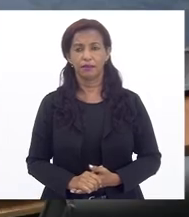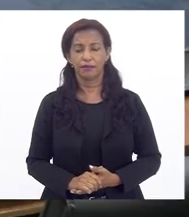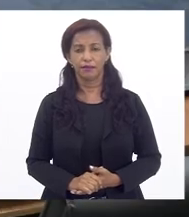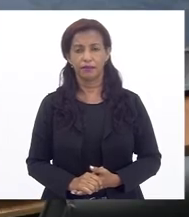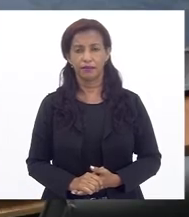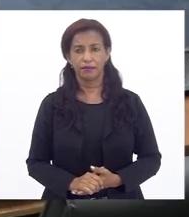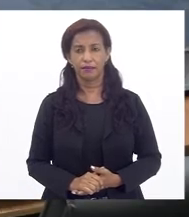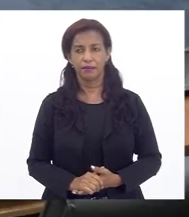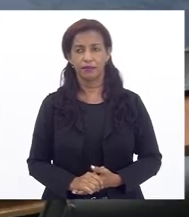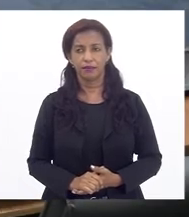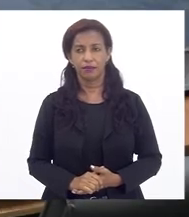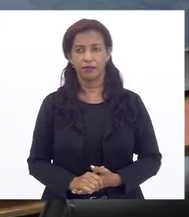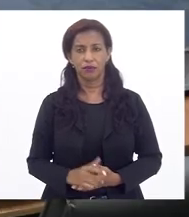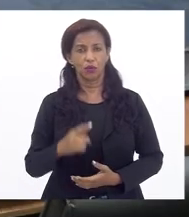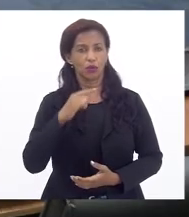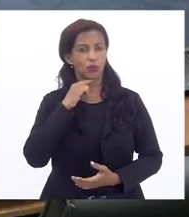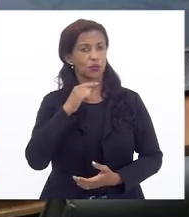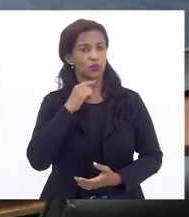no plenário virtual.